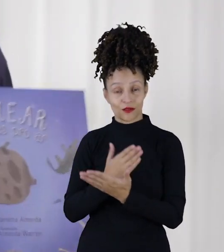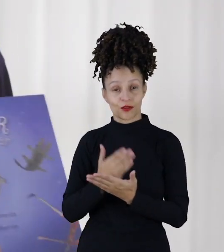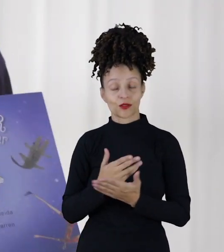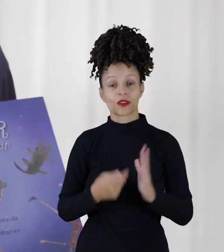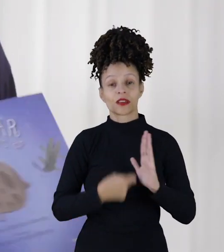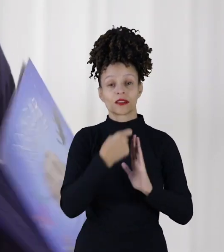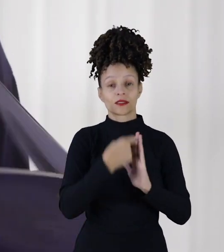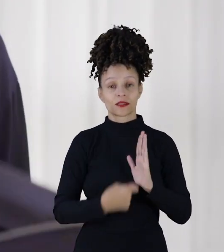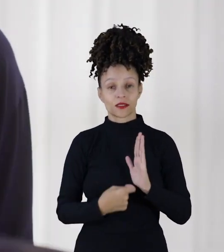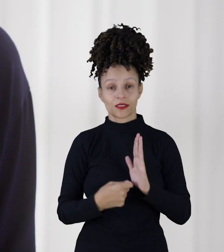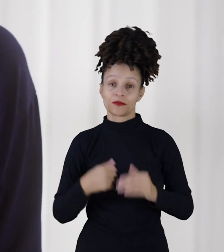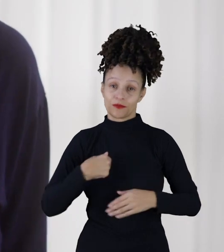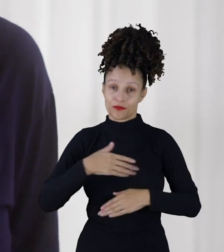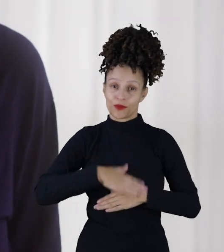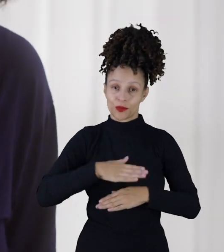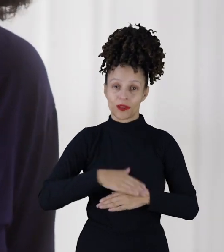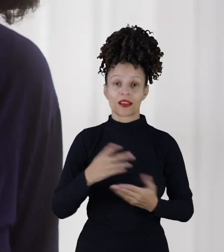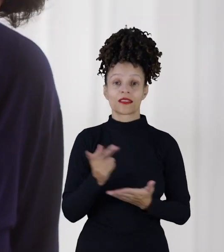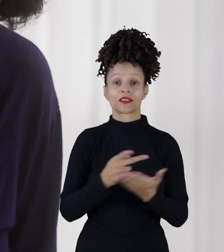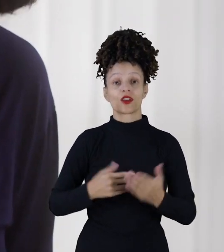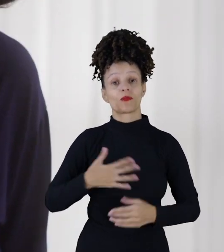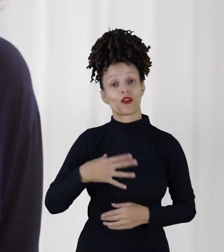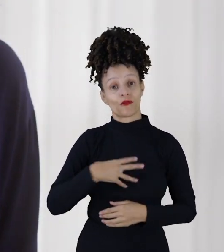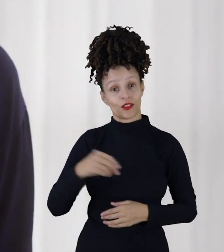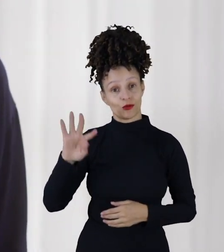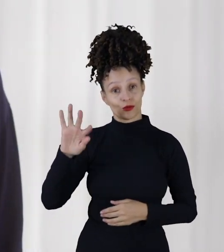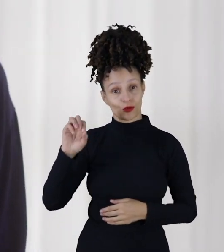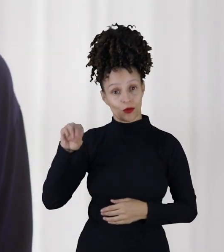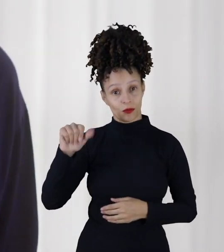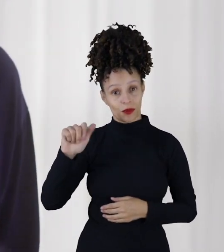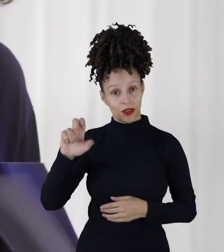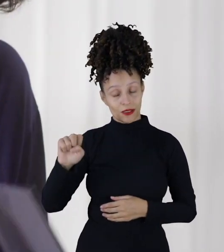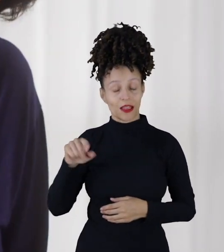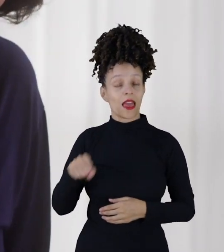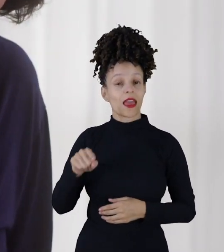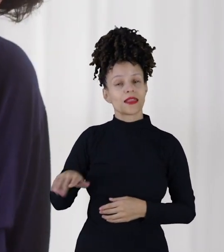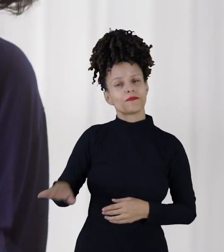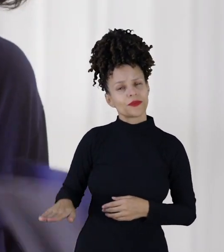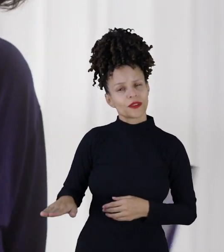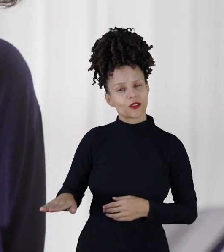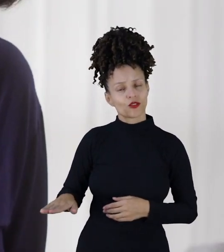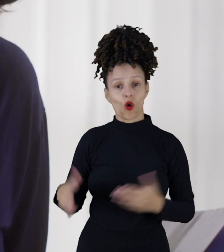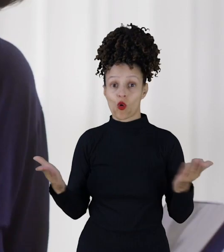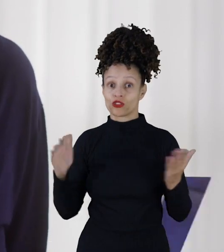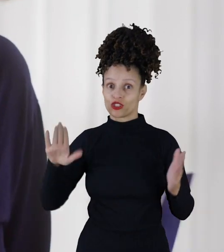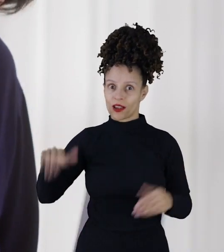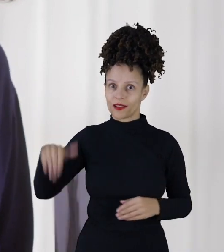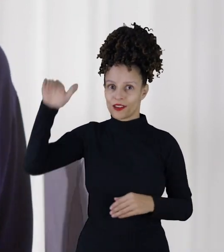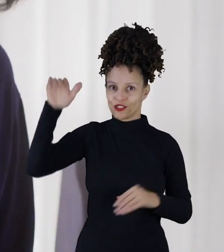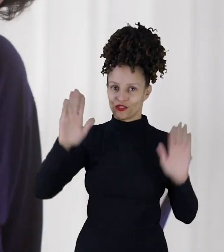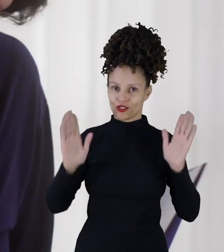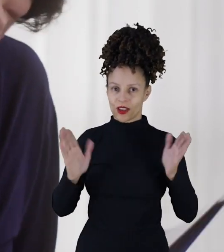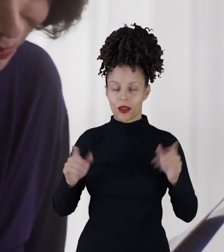para o Ar. Ele foi escrito por mim e foi ilustrado pelo meu filho, Thomas, quando ele era pequenininho.